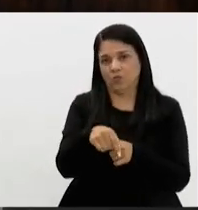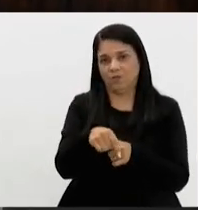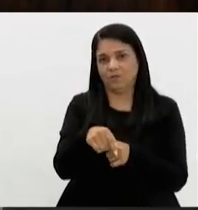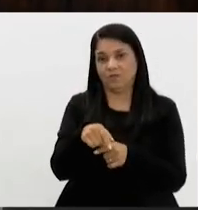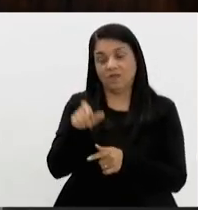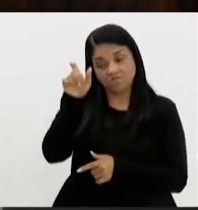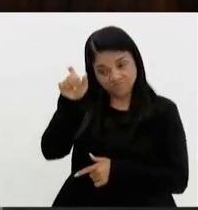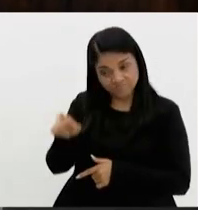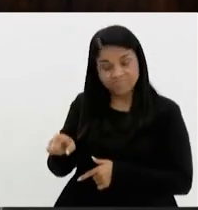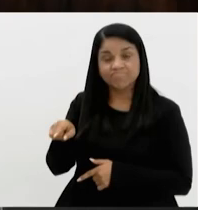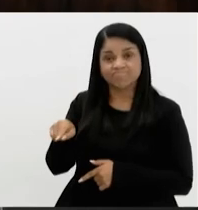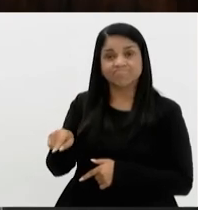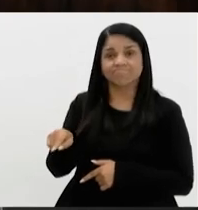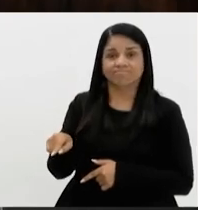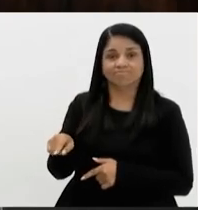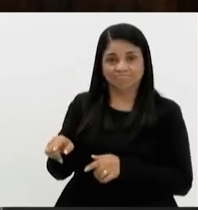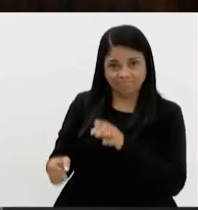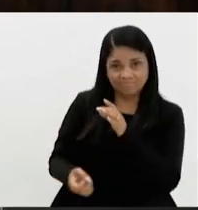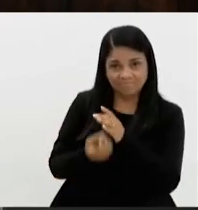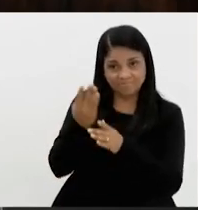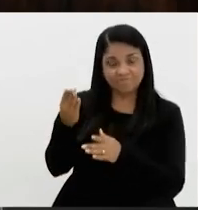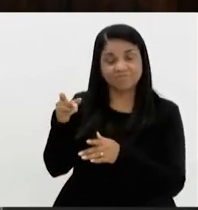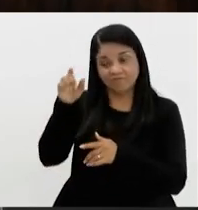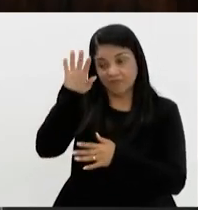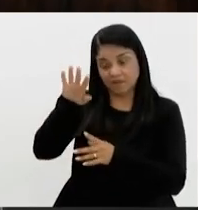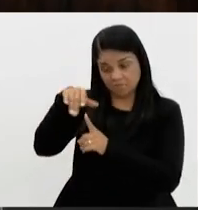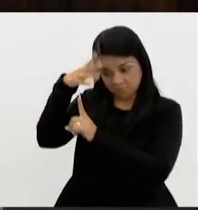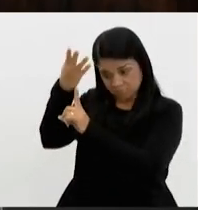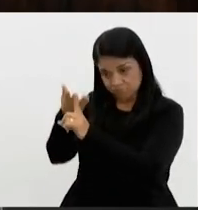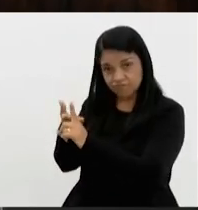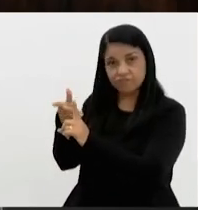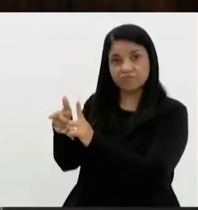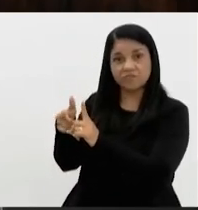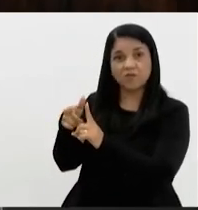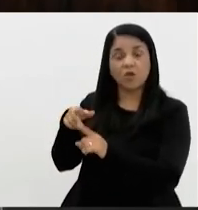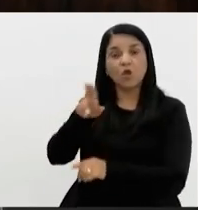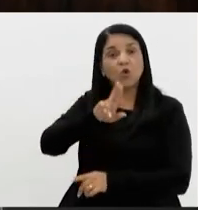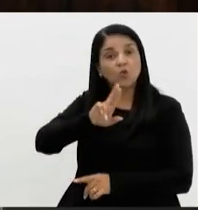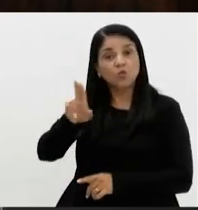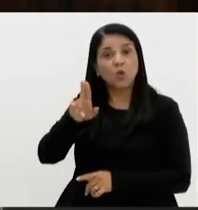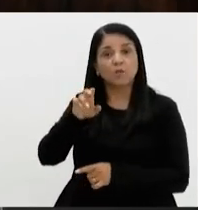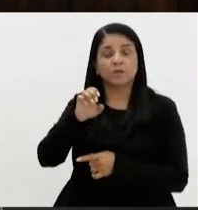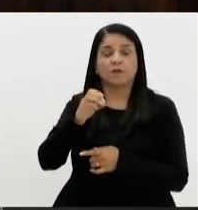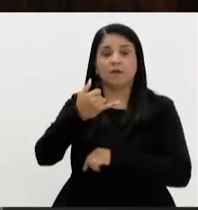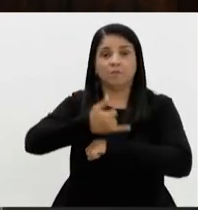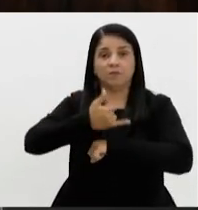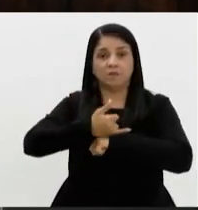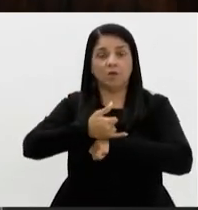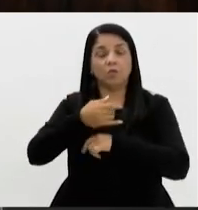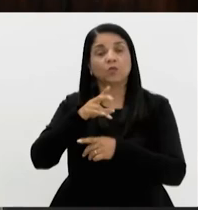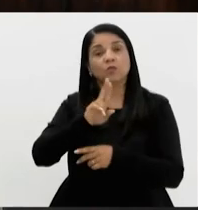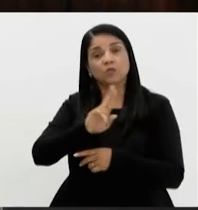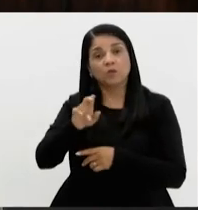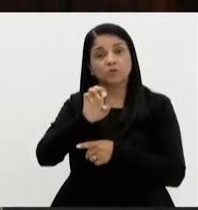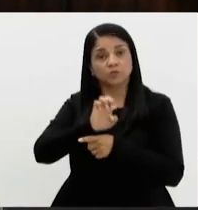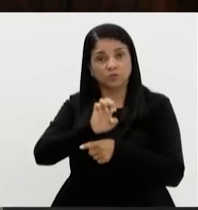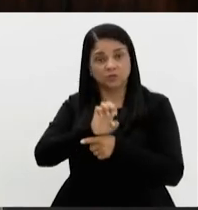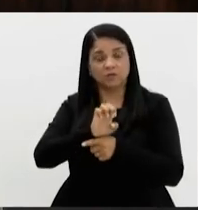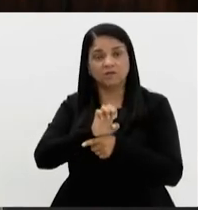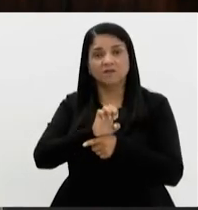limite nenhum e ele era endeusado Jorge Washington que dá nome a capital é nome é um estado não é nome a capital nome é o estado ele era